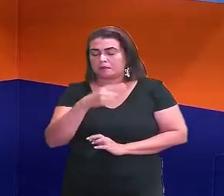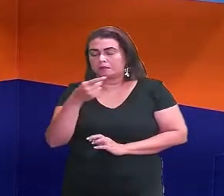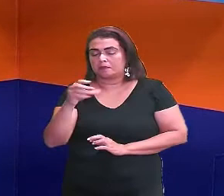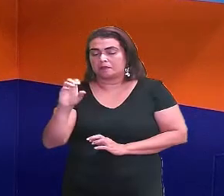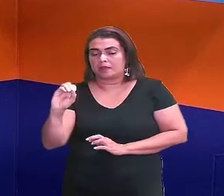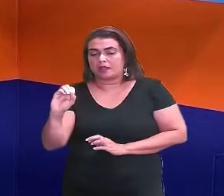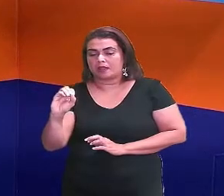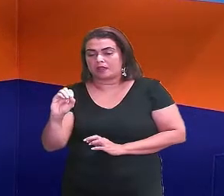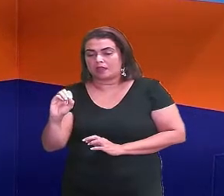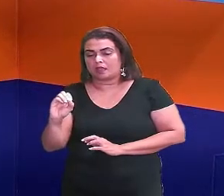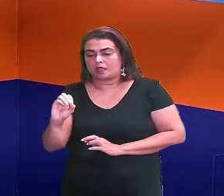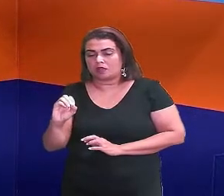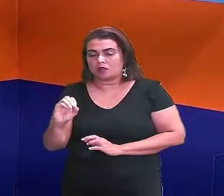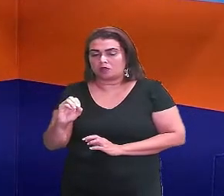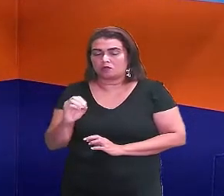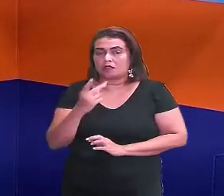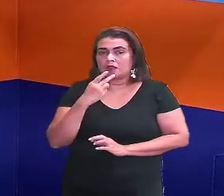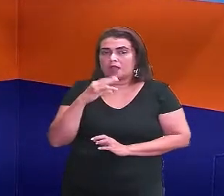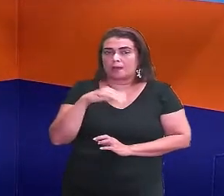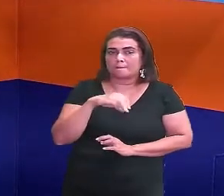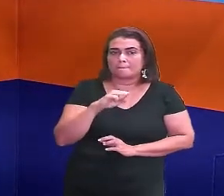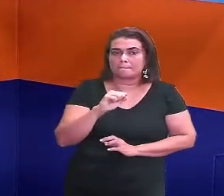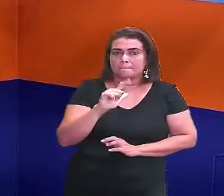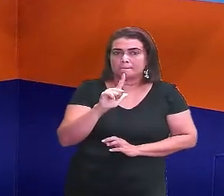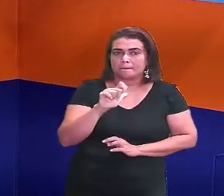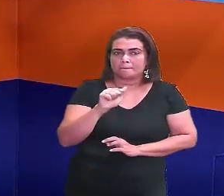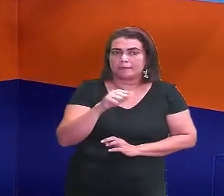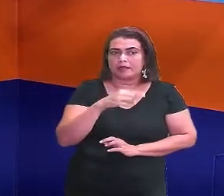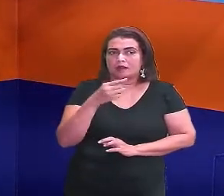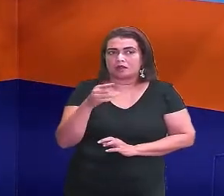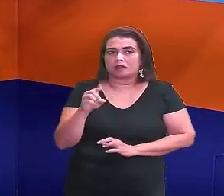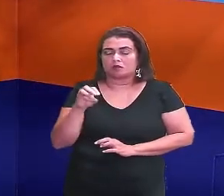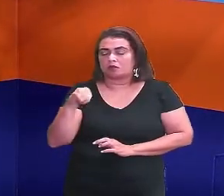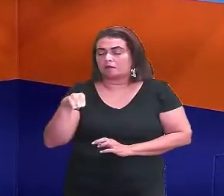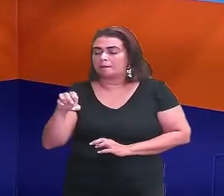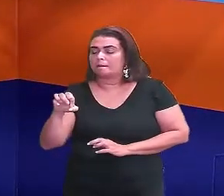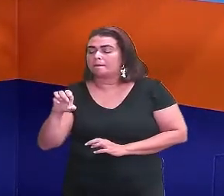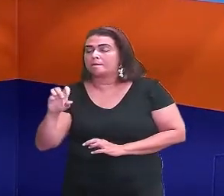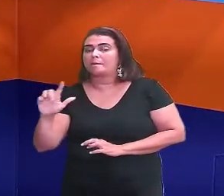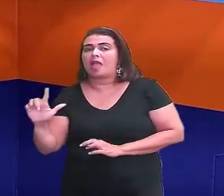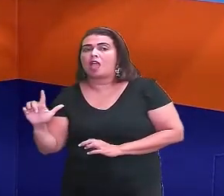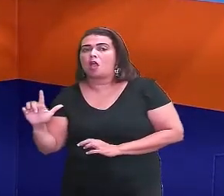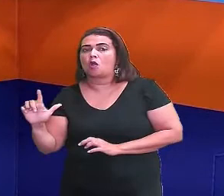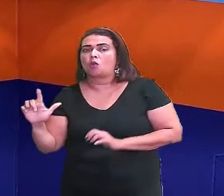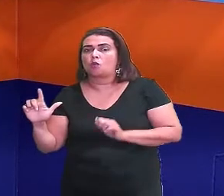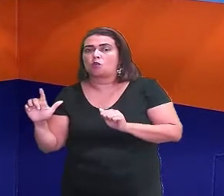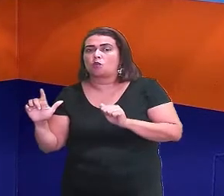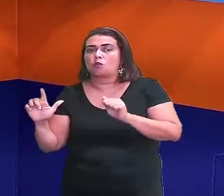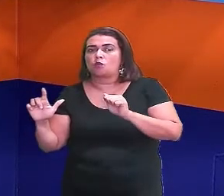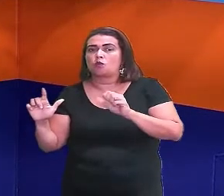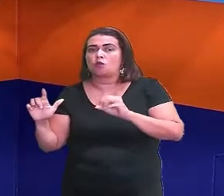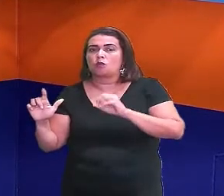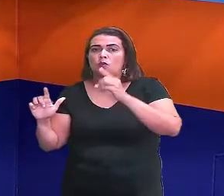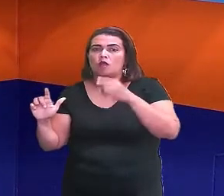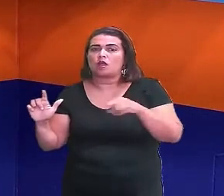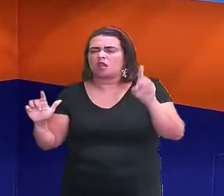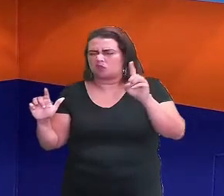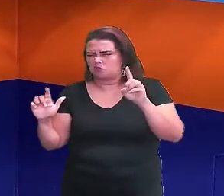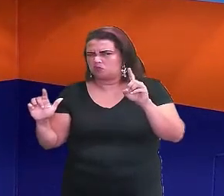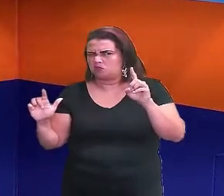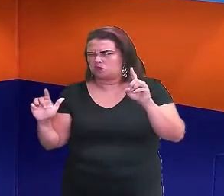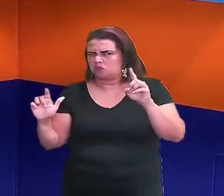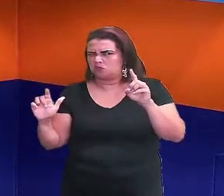diz melão ou a gente fala melão. Melão, tá